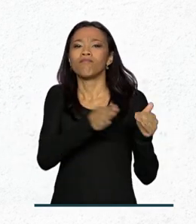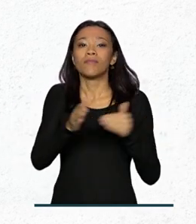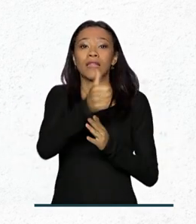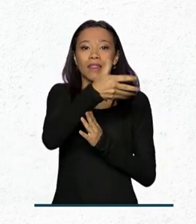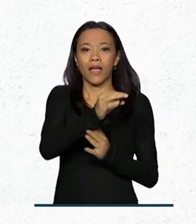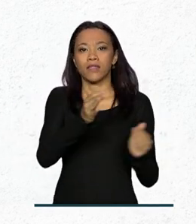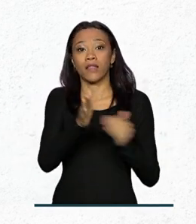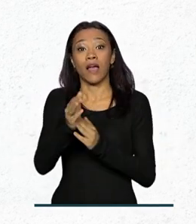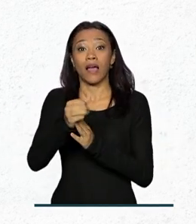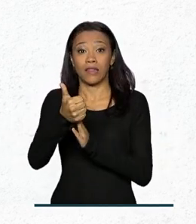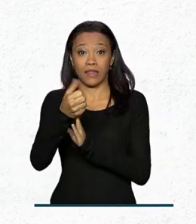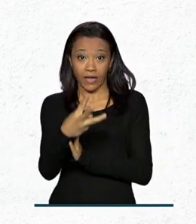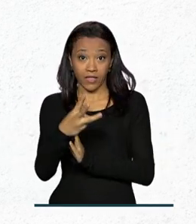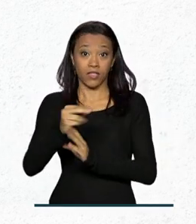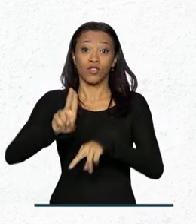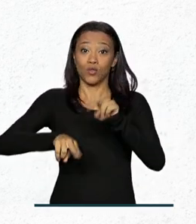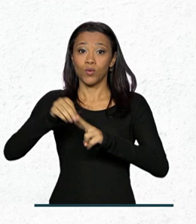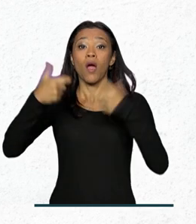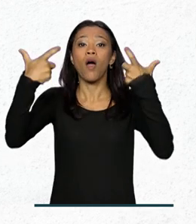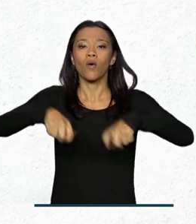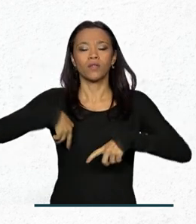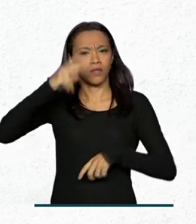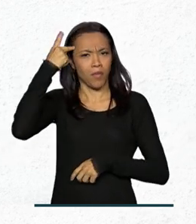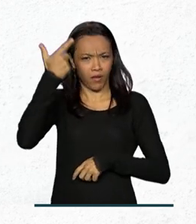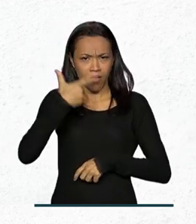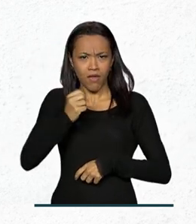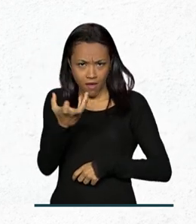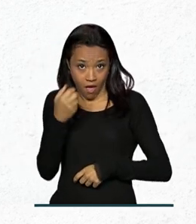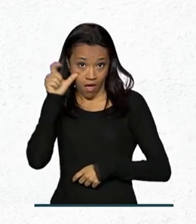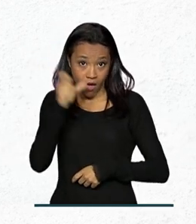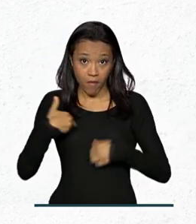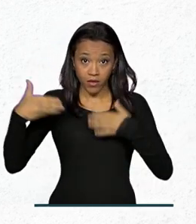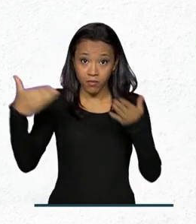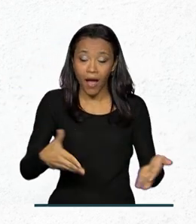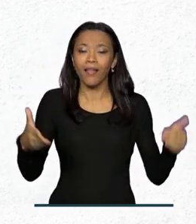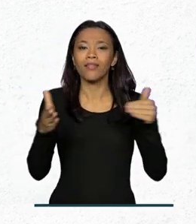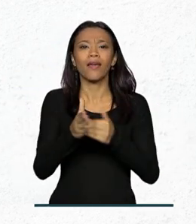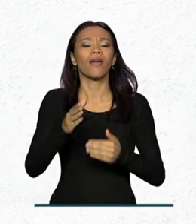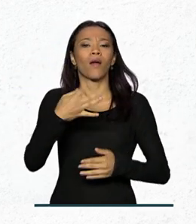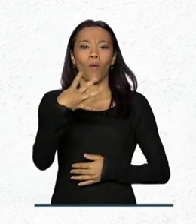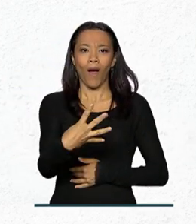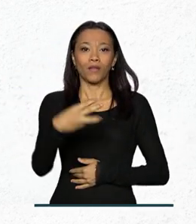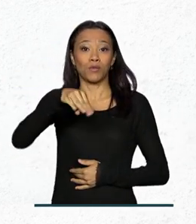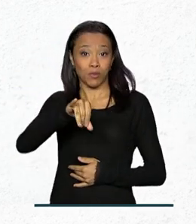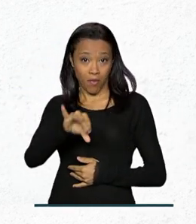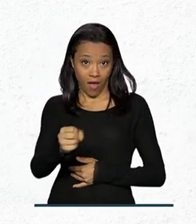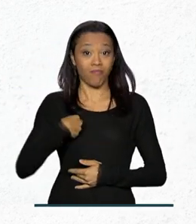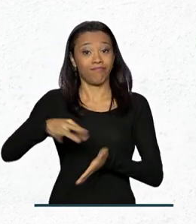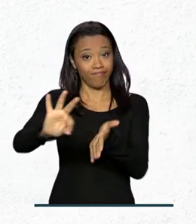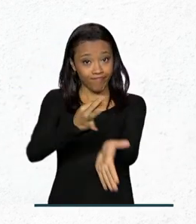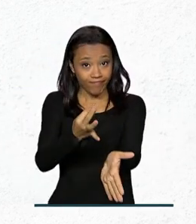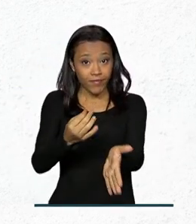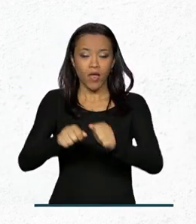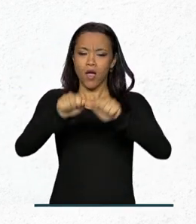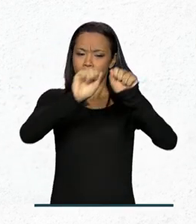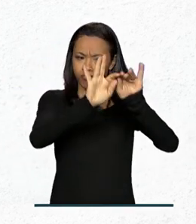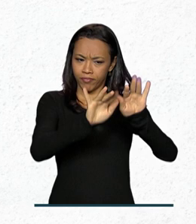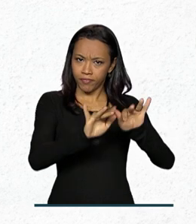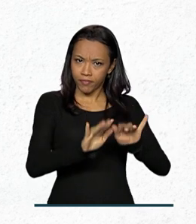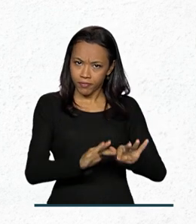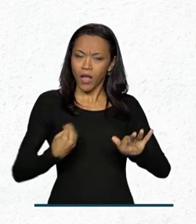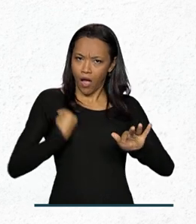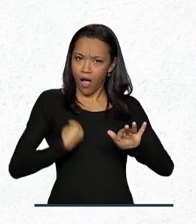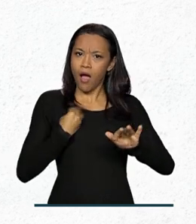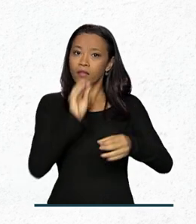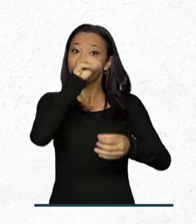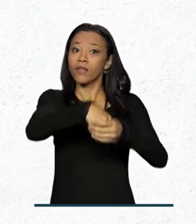13 de junho em São Paulo. Os interessados têm até o dia 4 de maio para se inscrever. O formulário, disponível no site